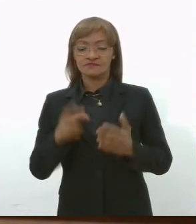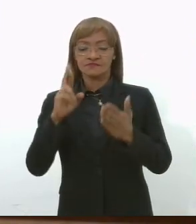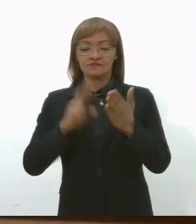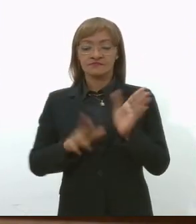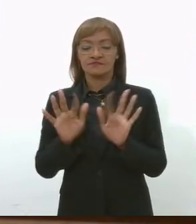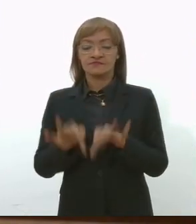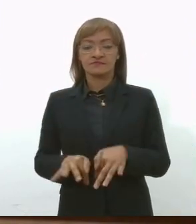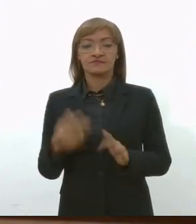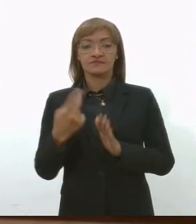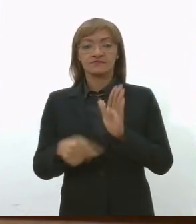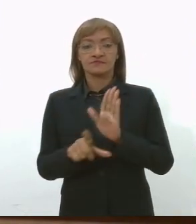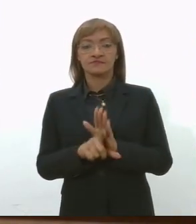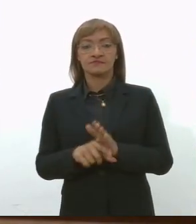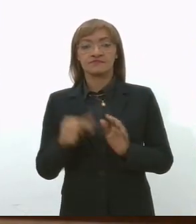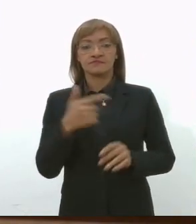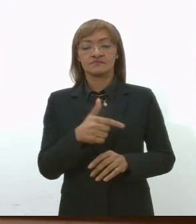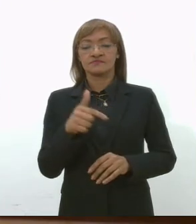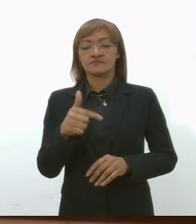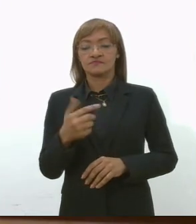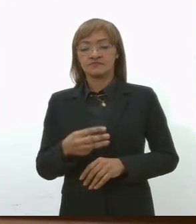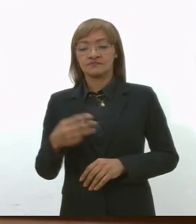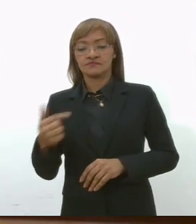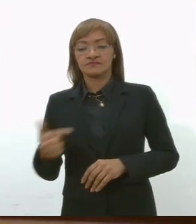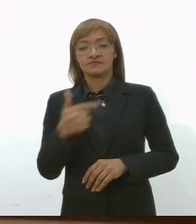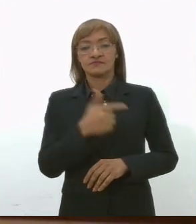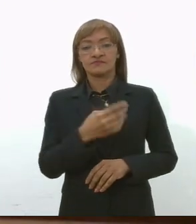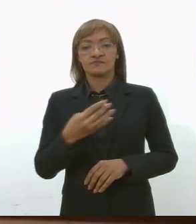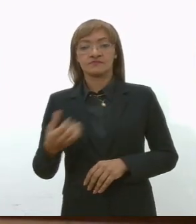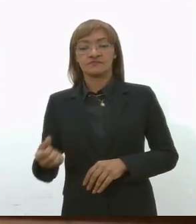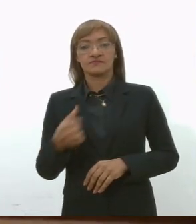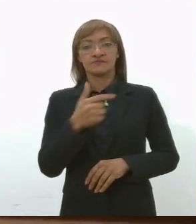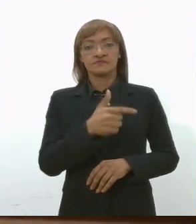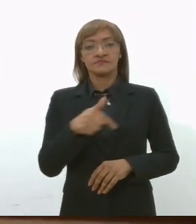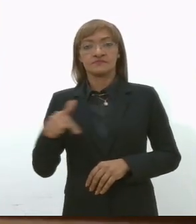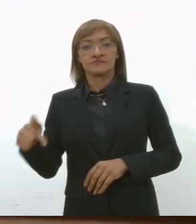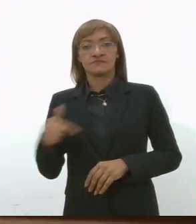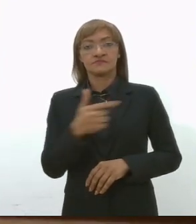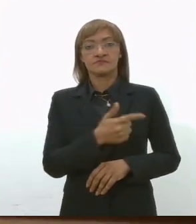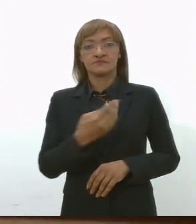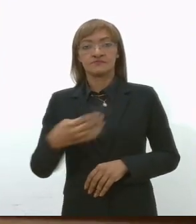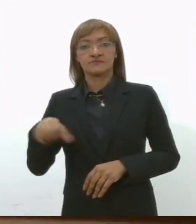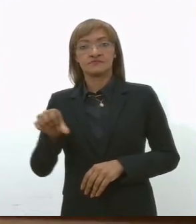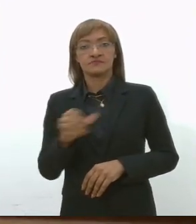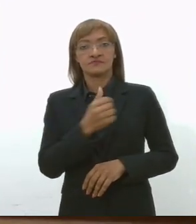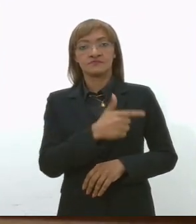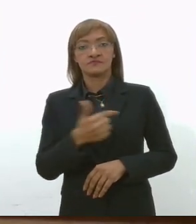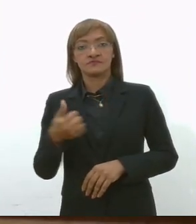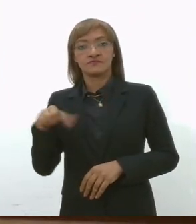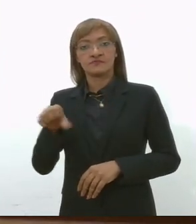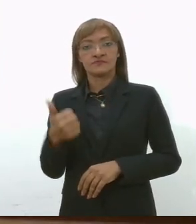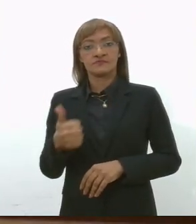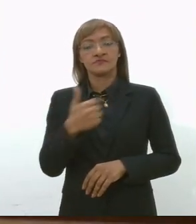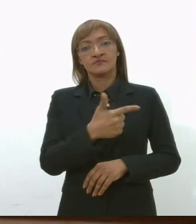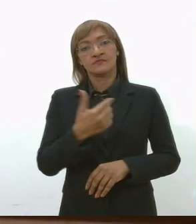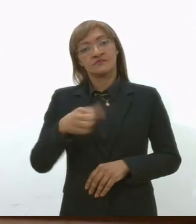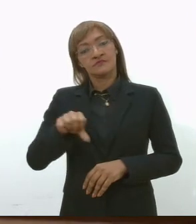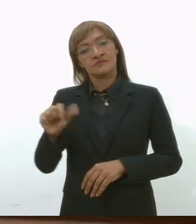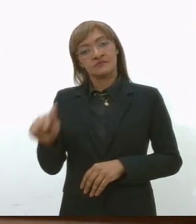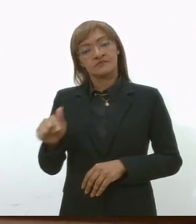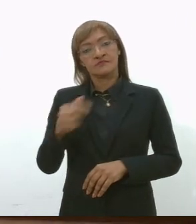lei 232, 246, 277, 290, 291, 297 e